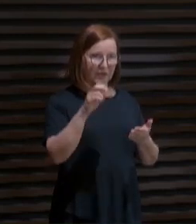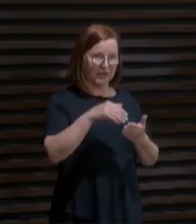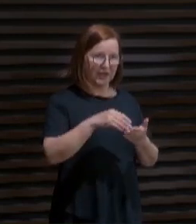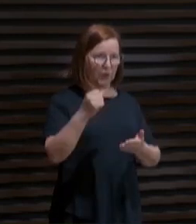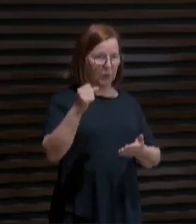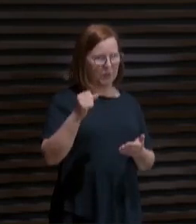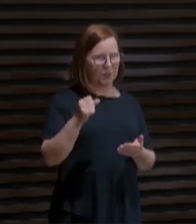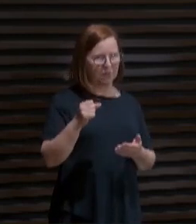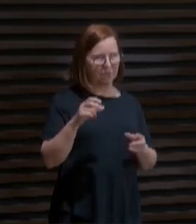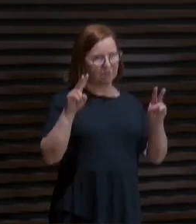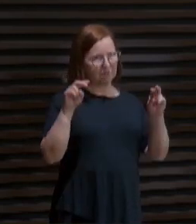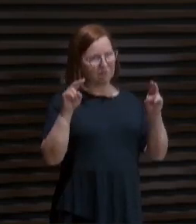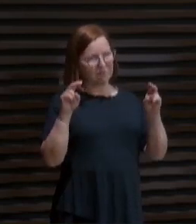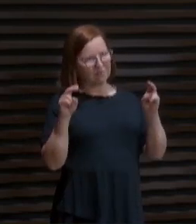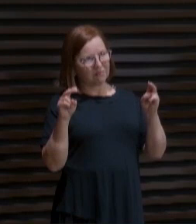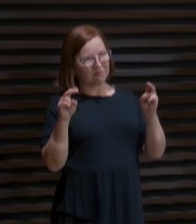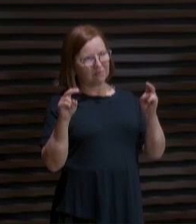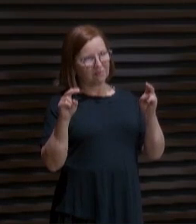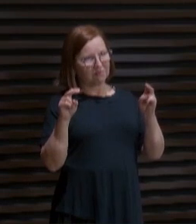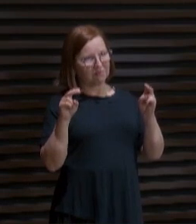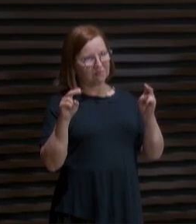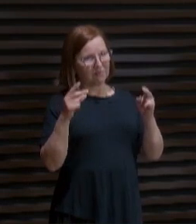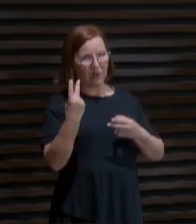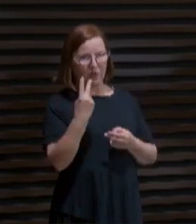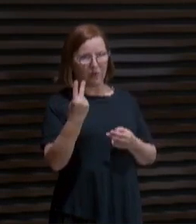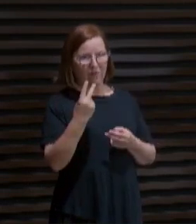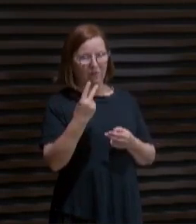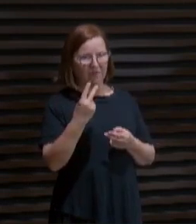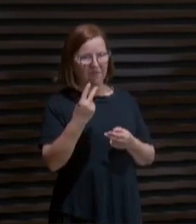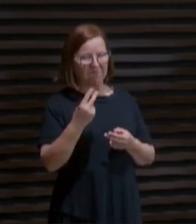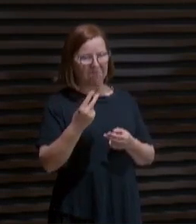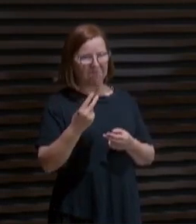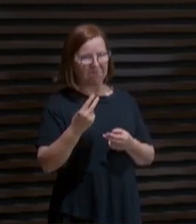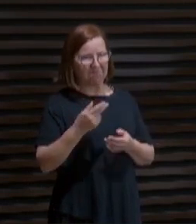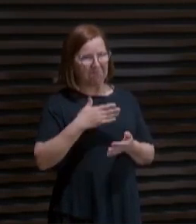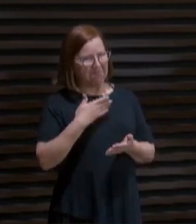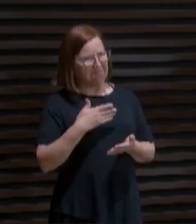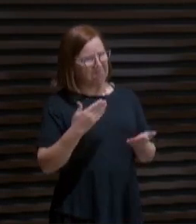uma expressão de duplo ânimo ou